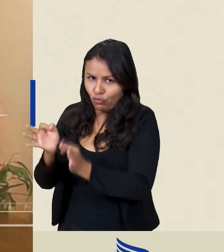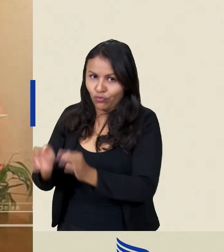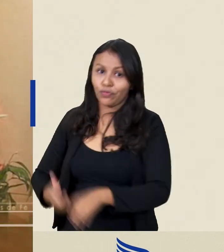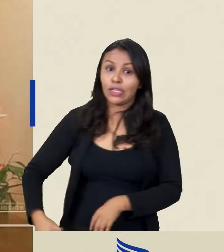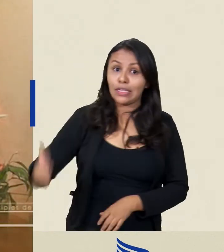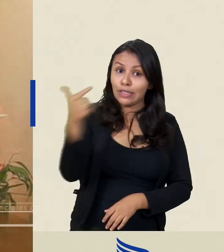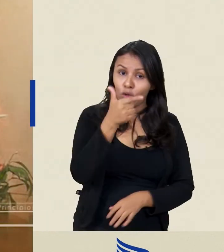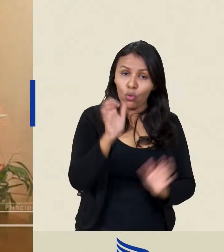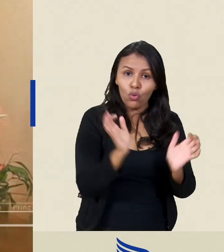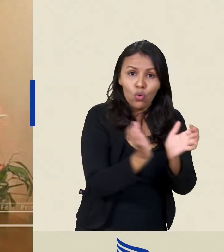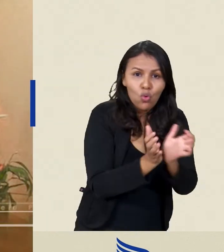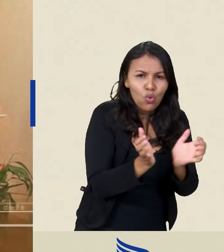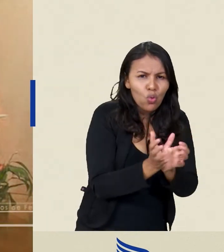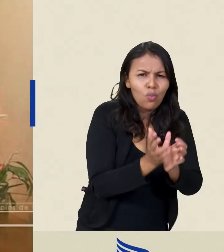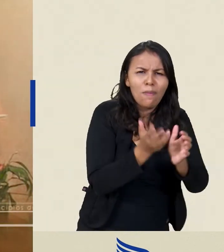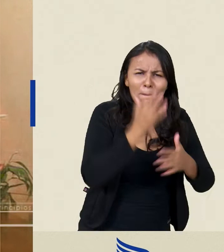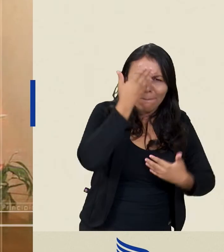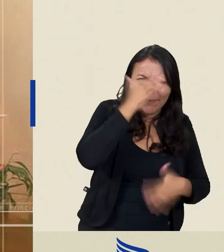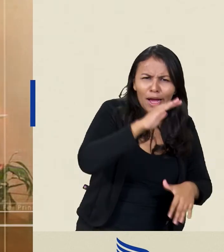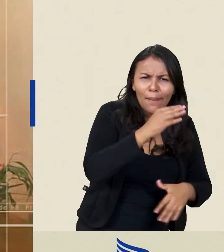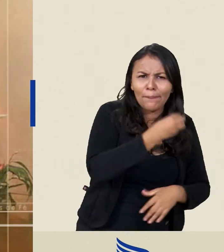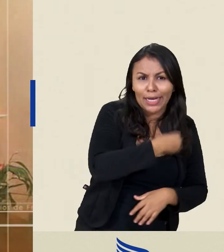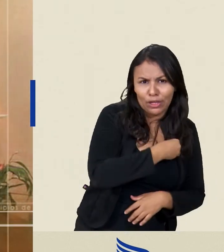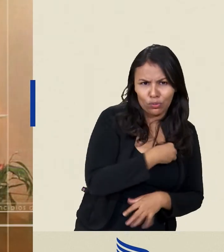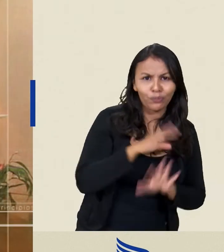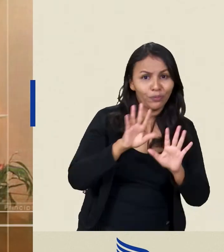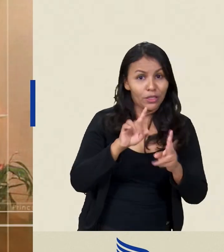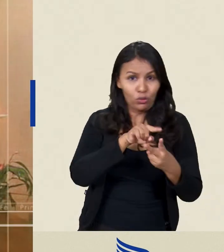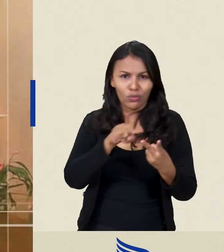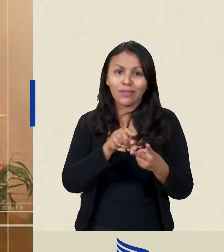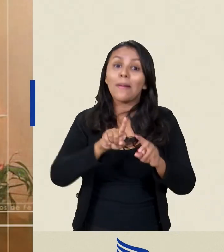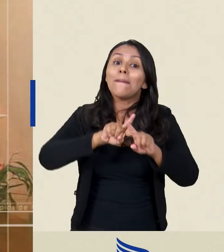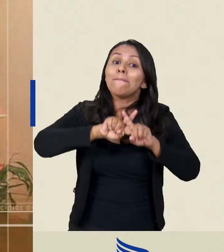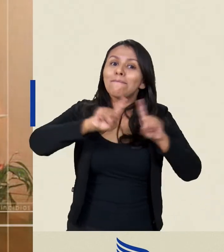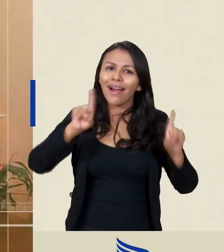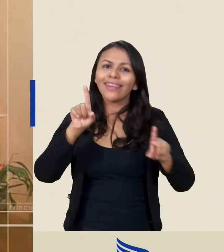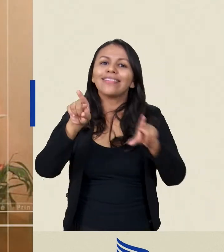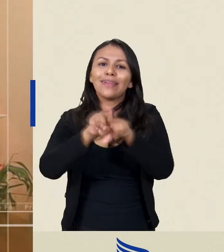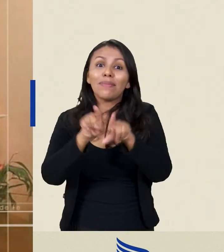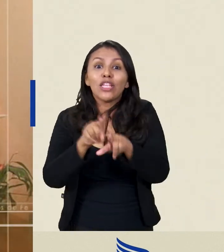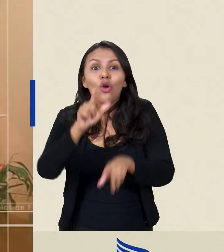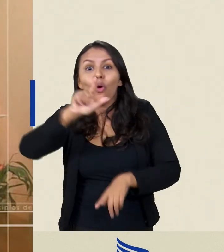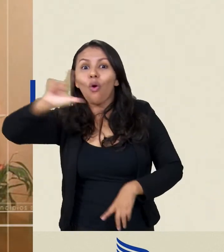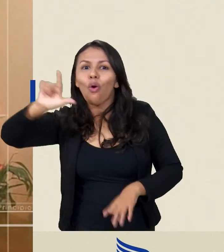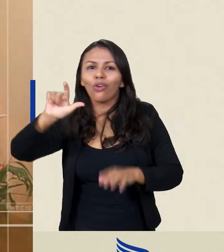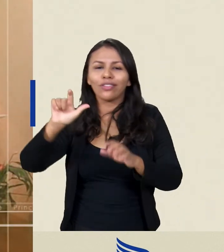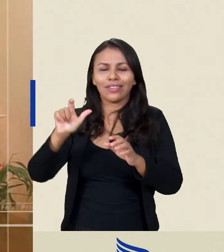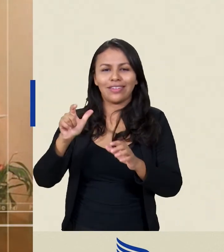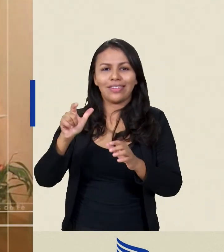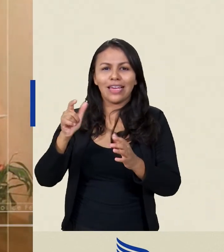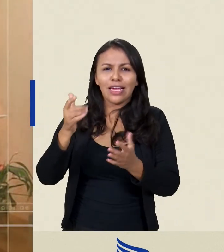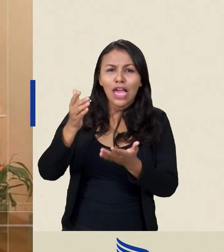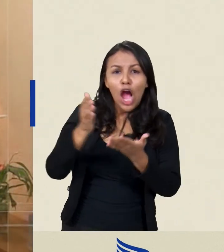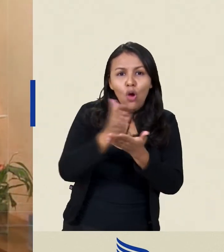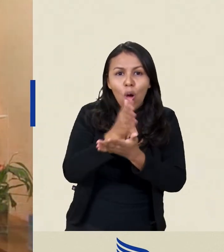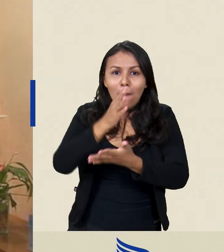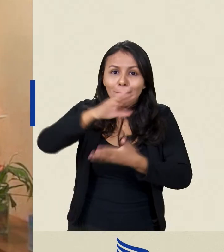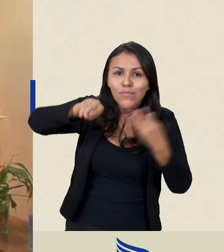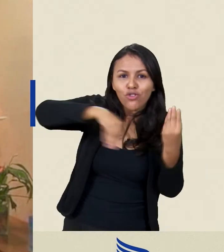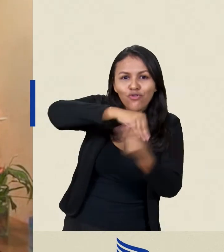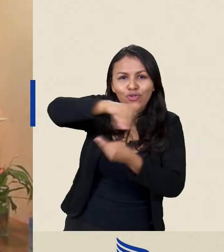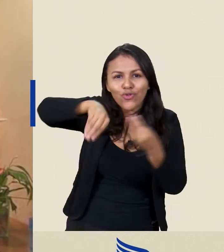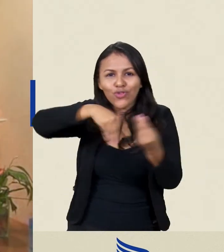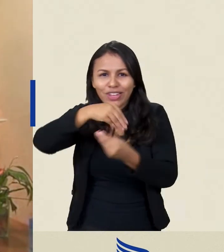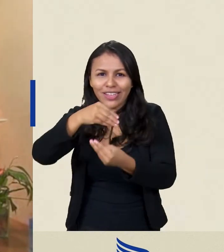ímpios, a Bíblia fala de uma outra ressurreição formada por uma classe mista. Podemos